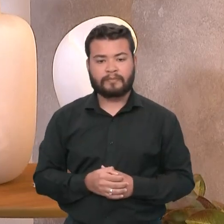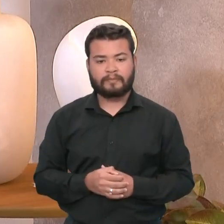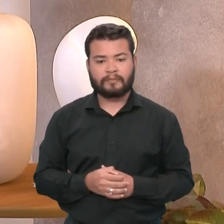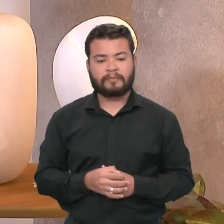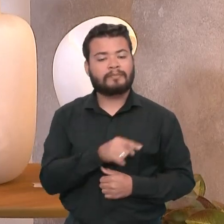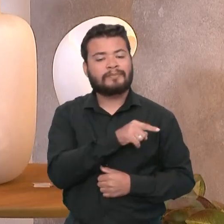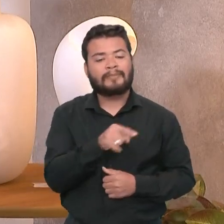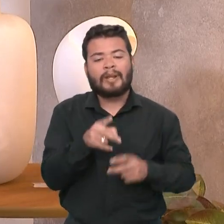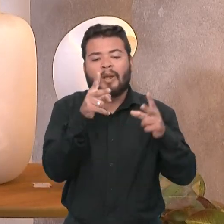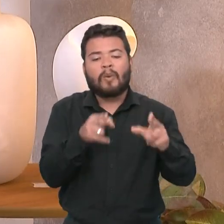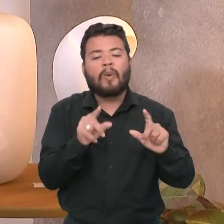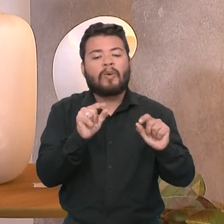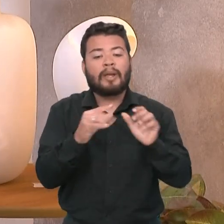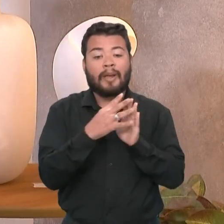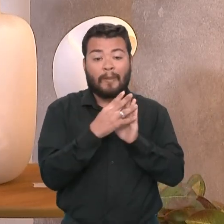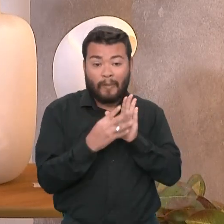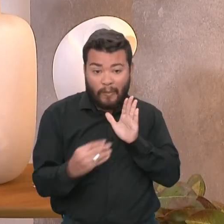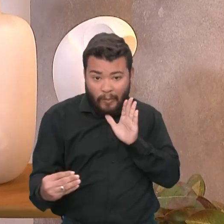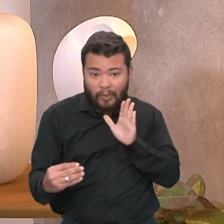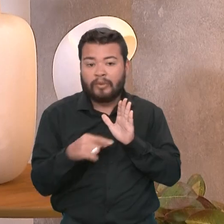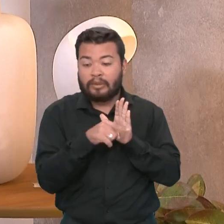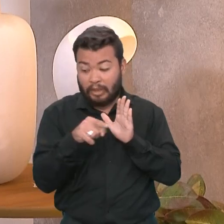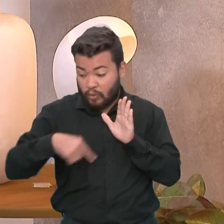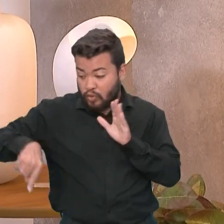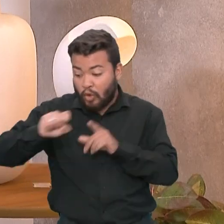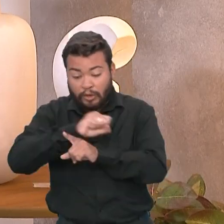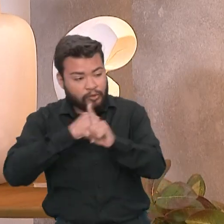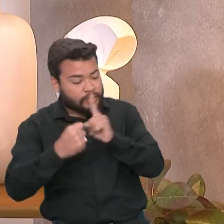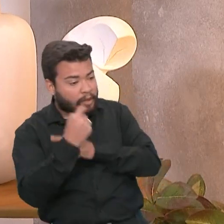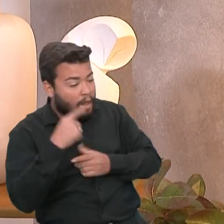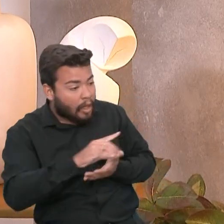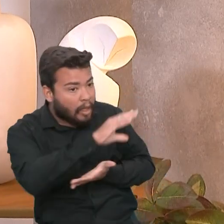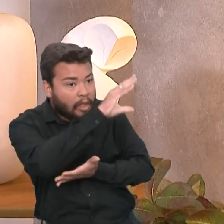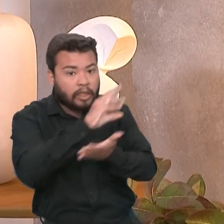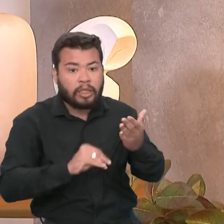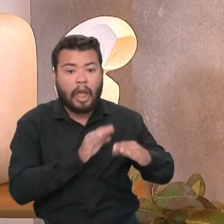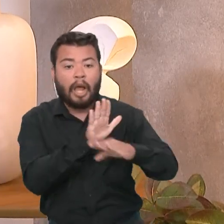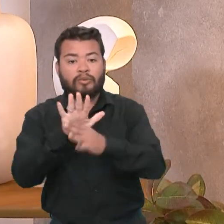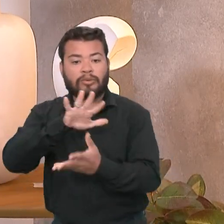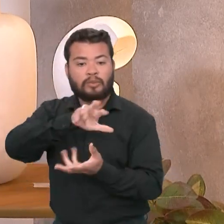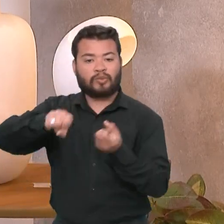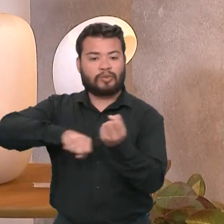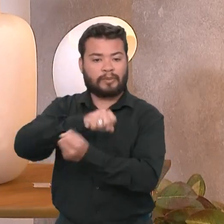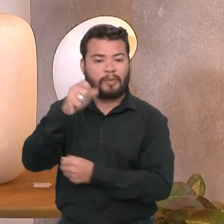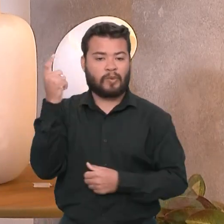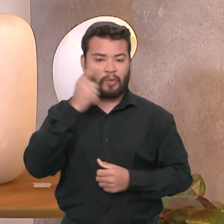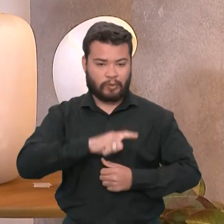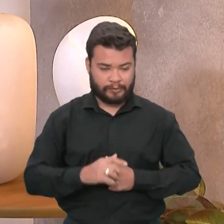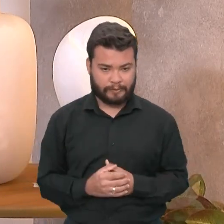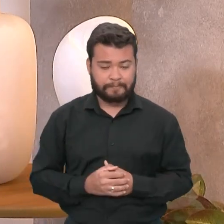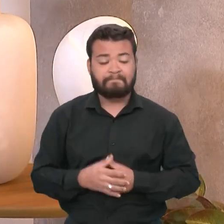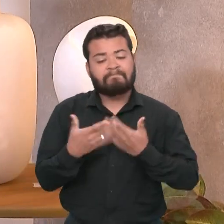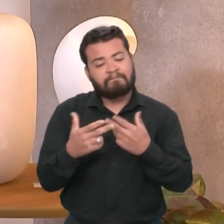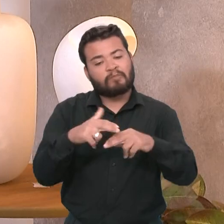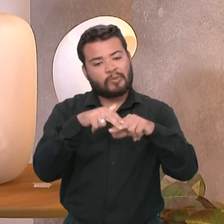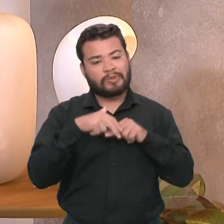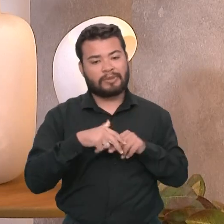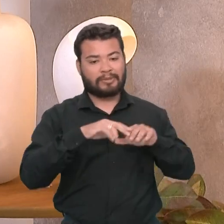de sustentabilidade que essa sociedade tem que desenvolver. E, portanto, a discussão sobre a terra